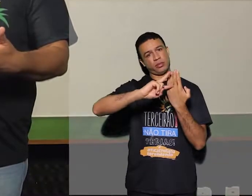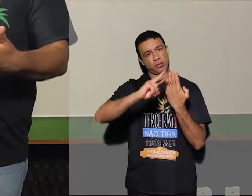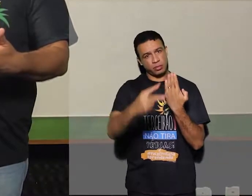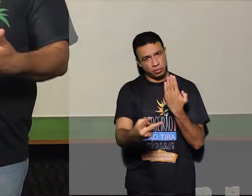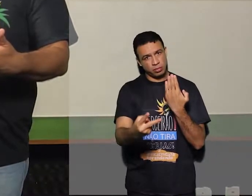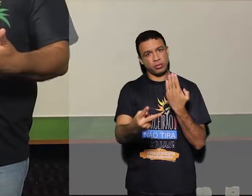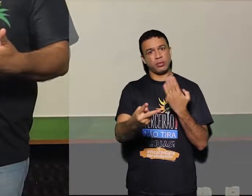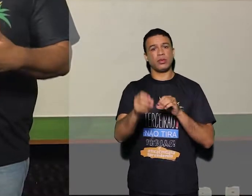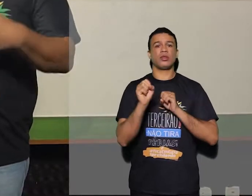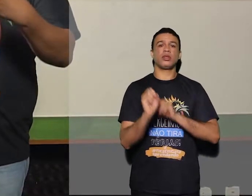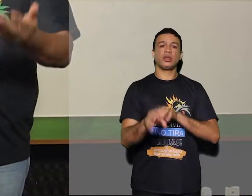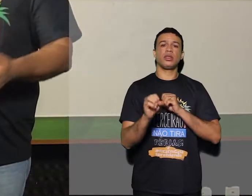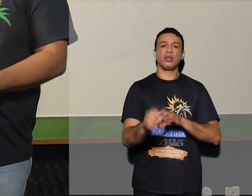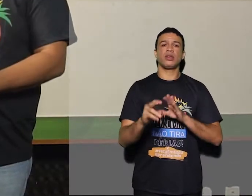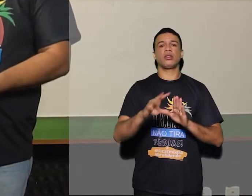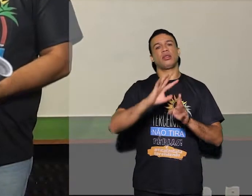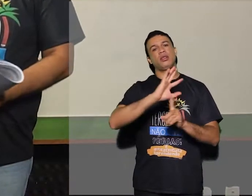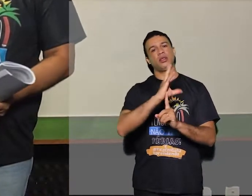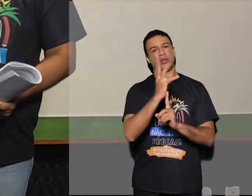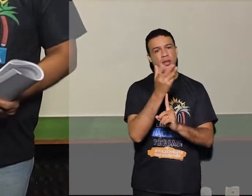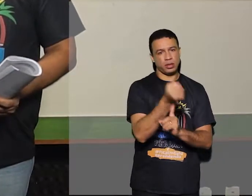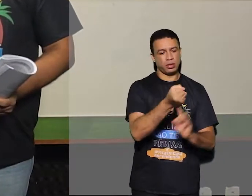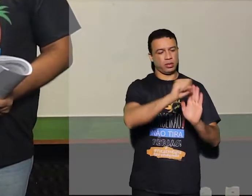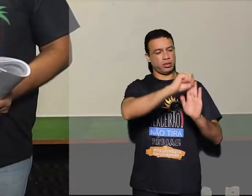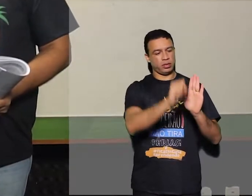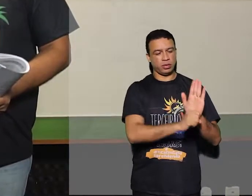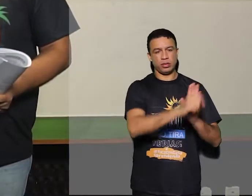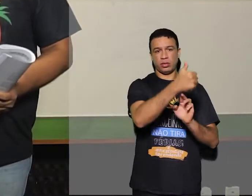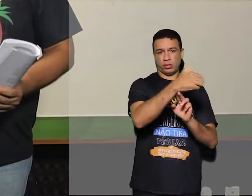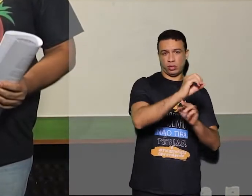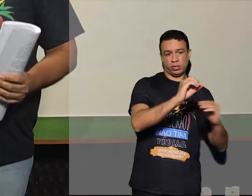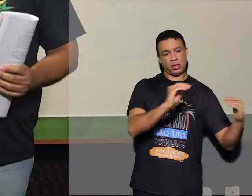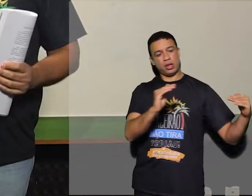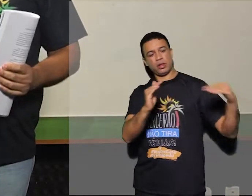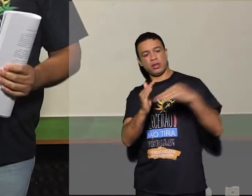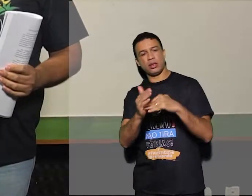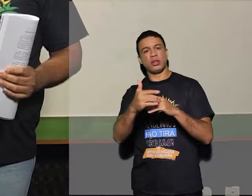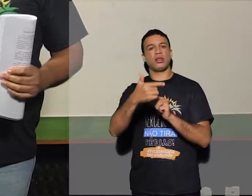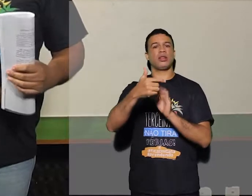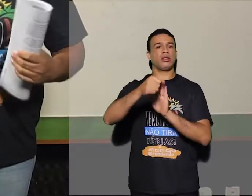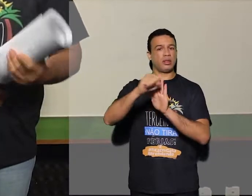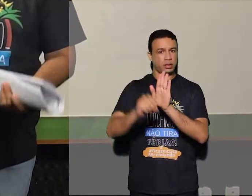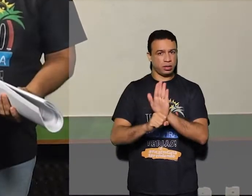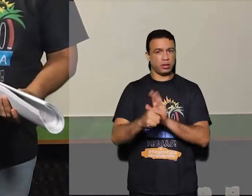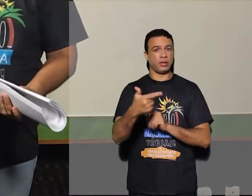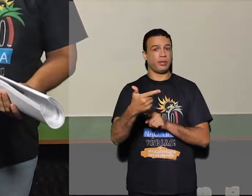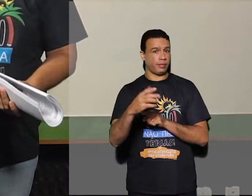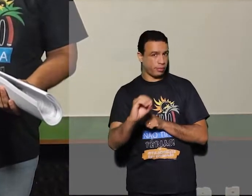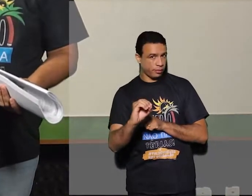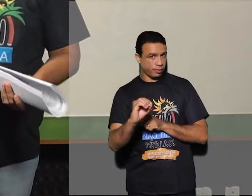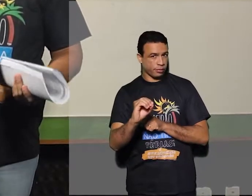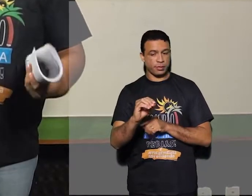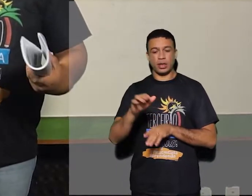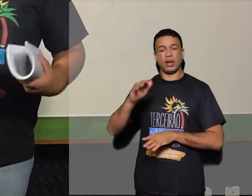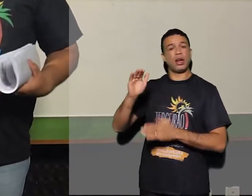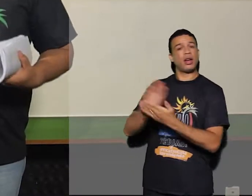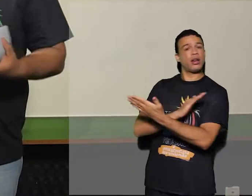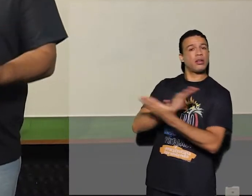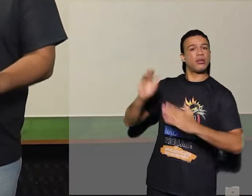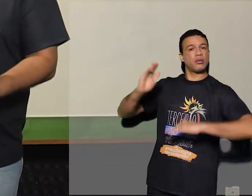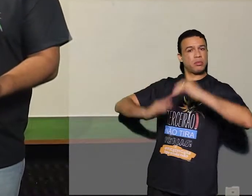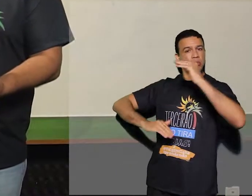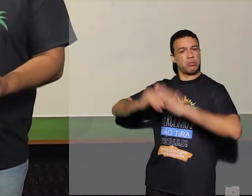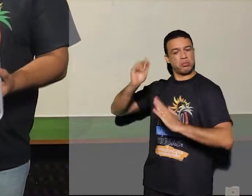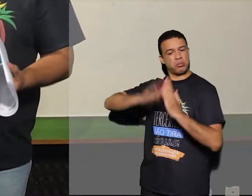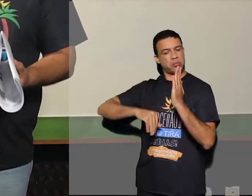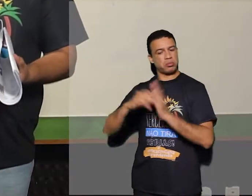arte acadêmica brasileira do século XIX, que chega ao século XX e começa a ser questionada pelos próprios pintores. Então, eu estudo